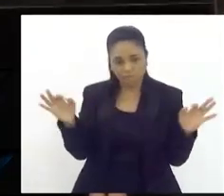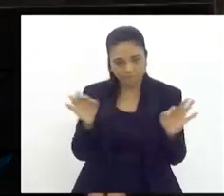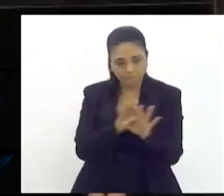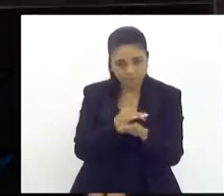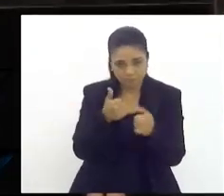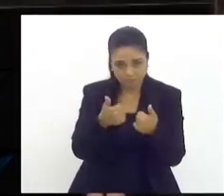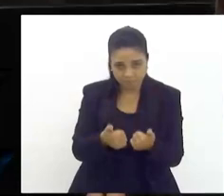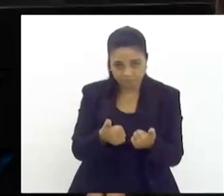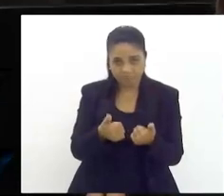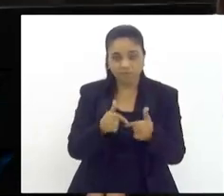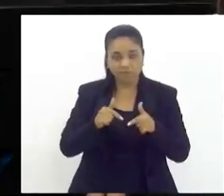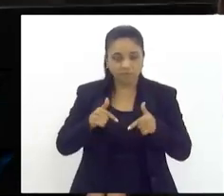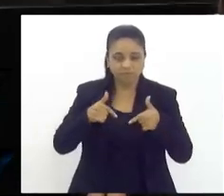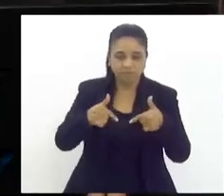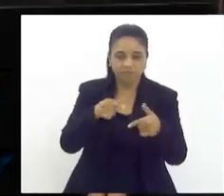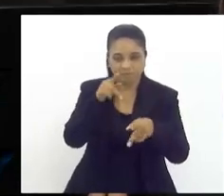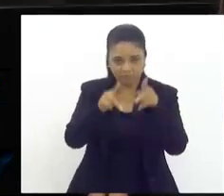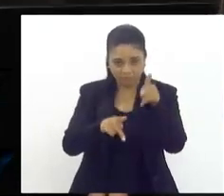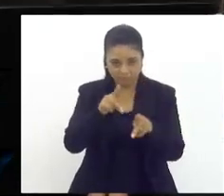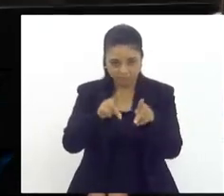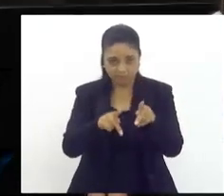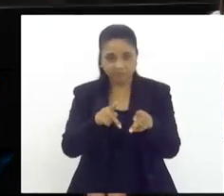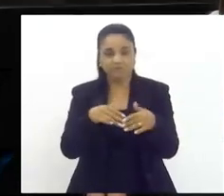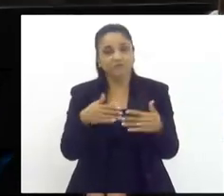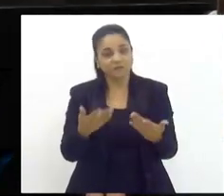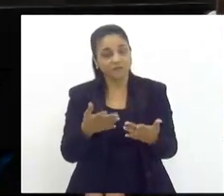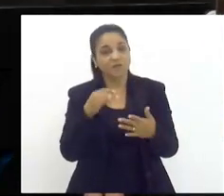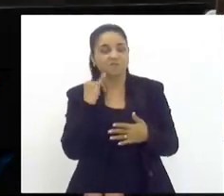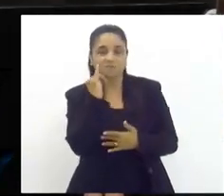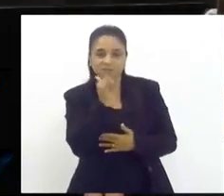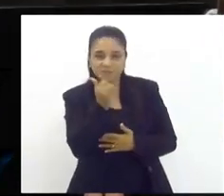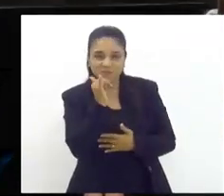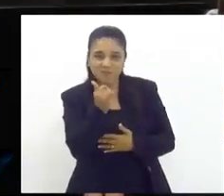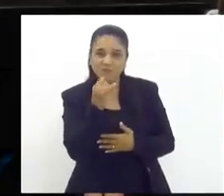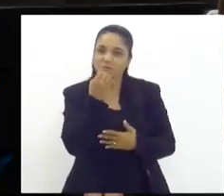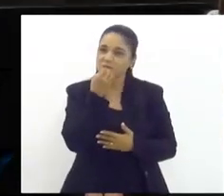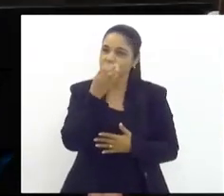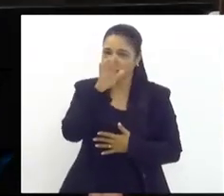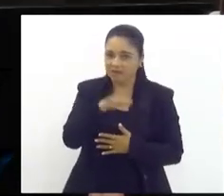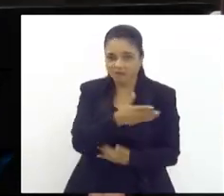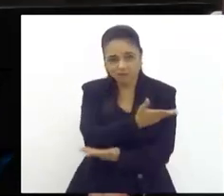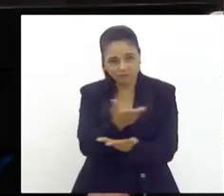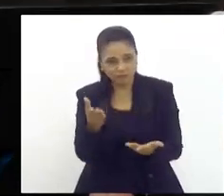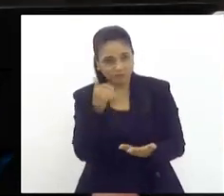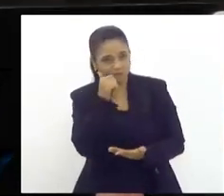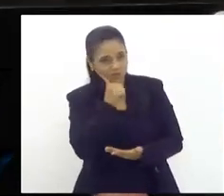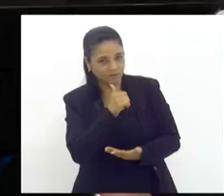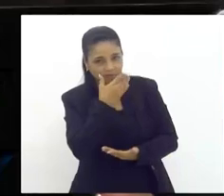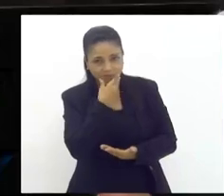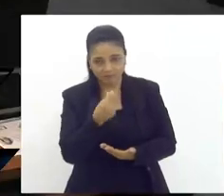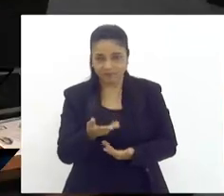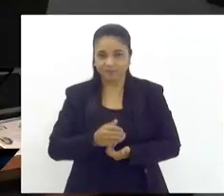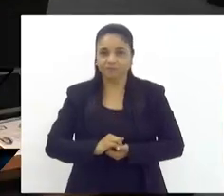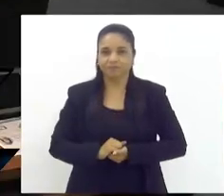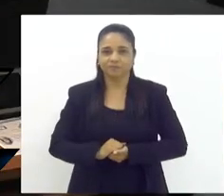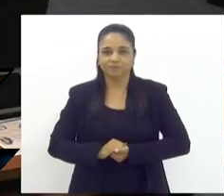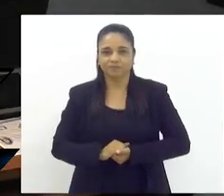à disposição de toda a população então eram essas as minhas palavras uma boa tarde a todos e todas